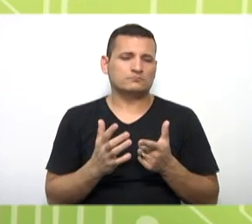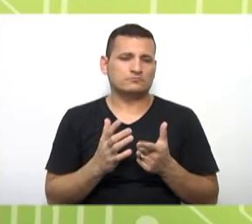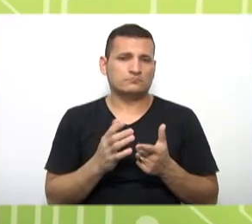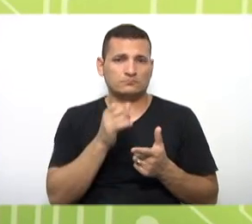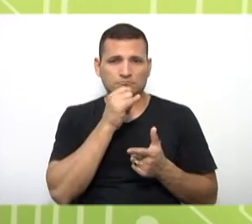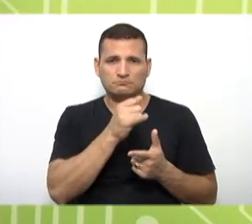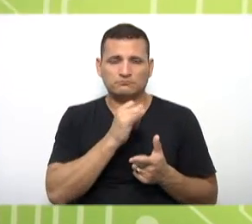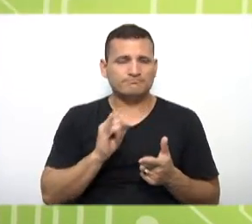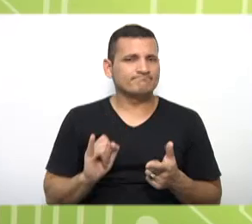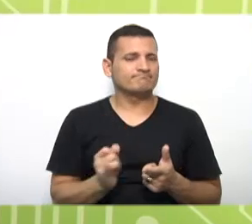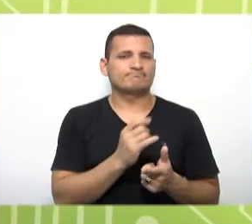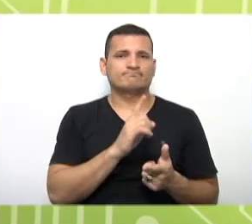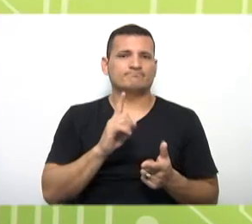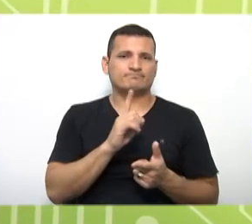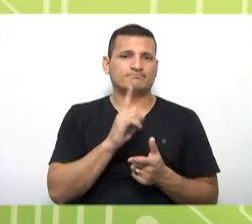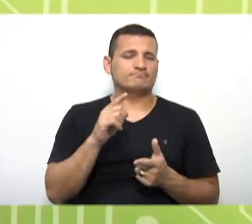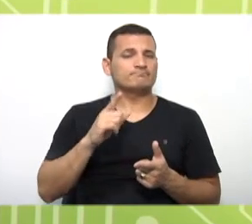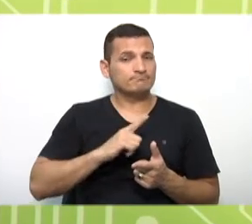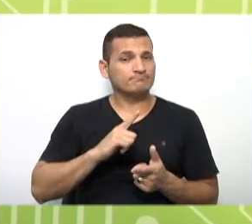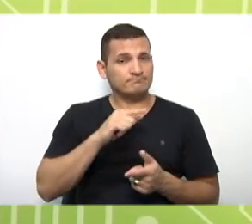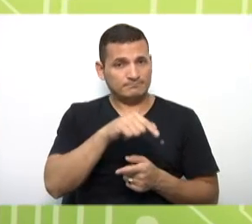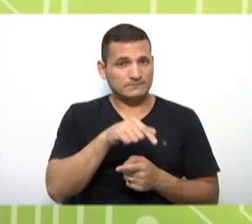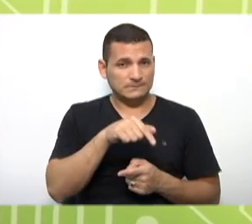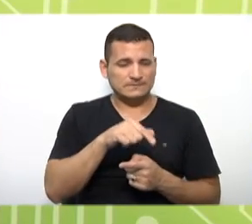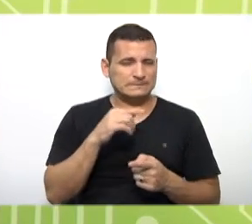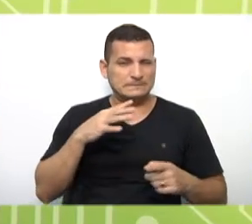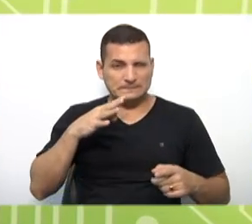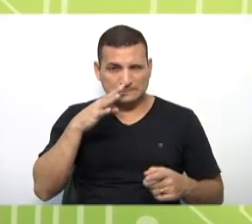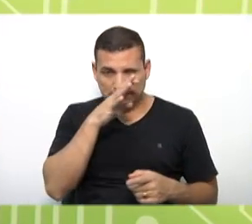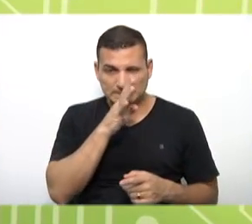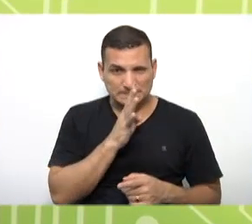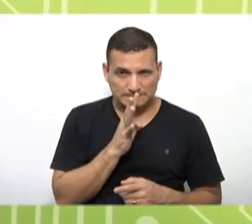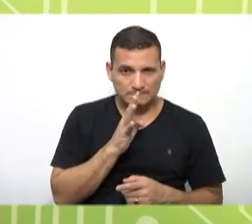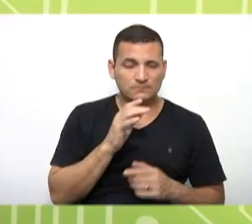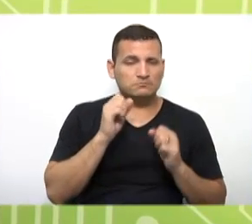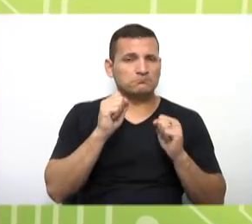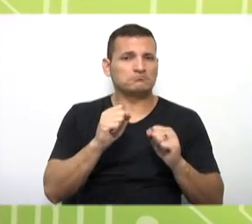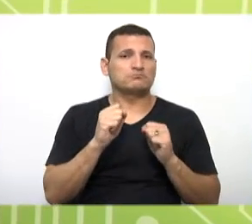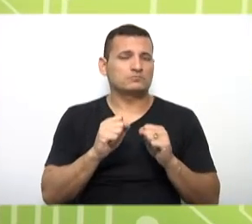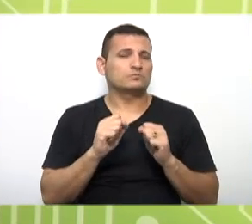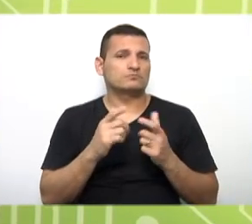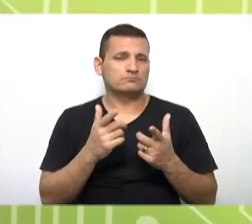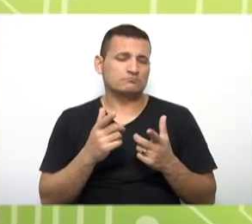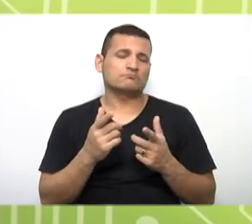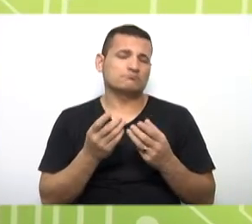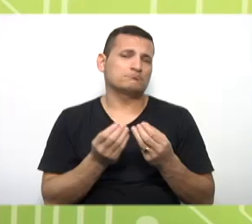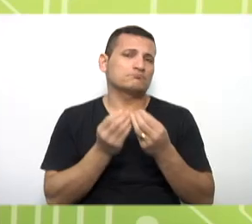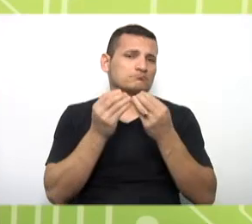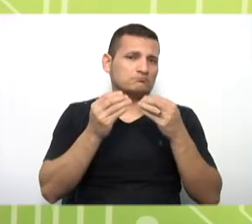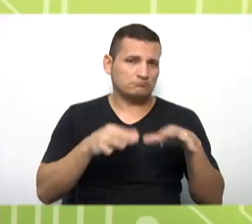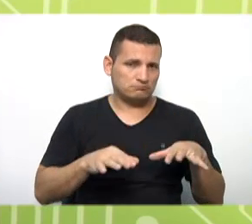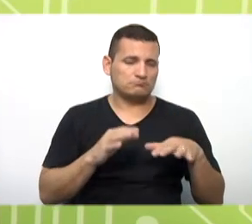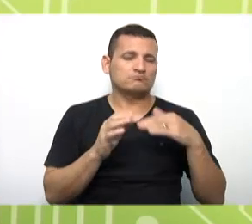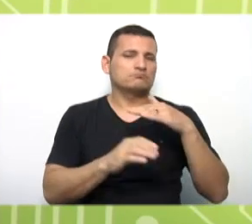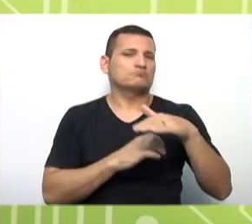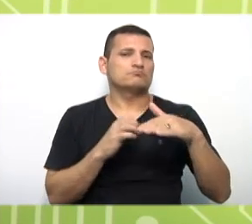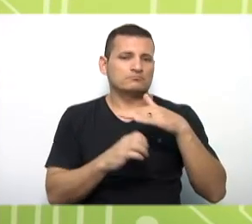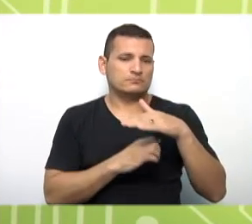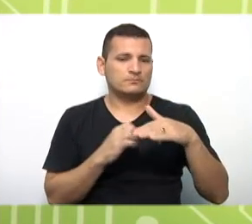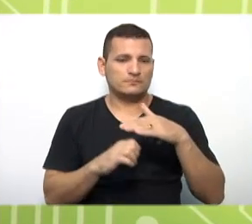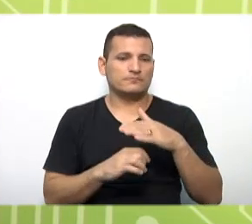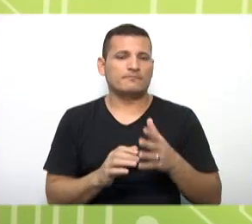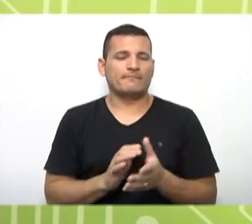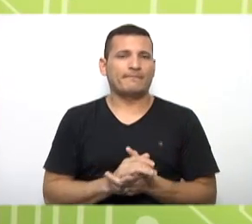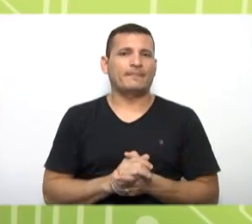não aproveitar, tiver essa resistência à mudança, a gente pode estar prejudicando a nossa organização. Então,